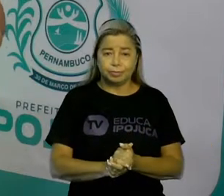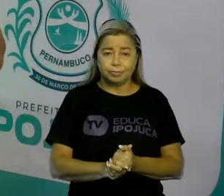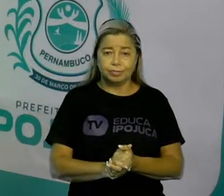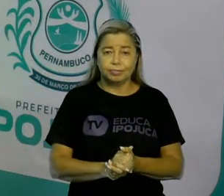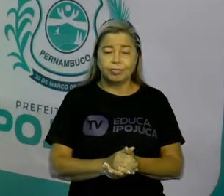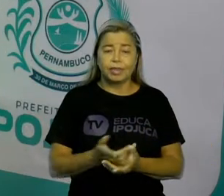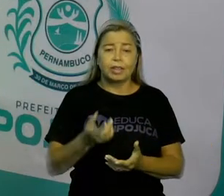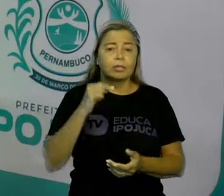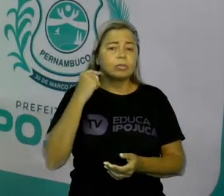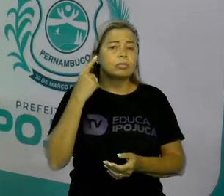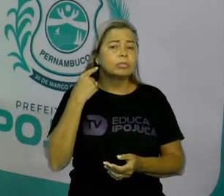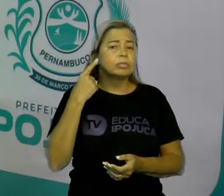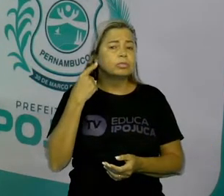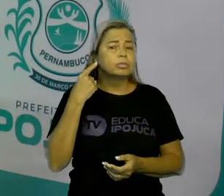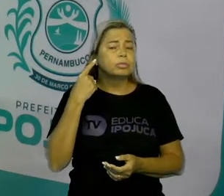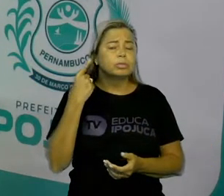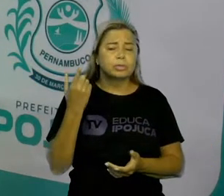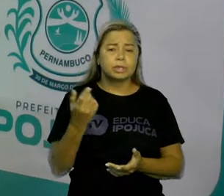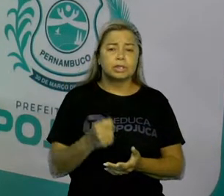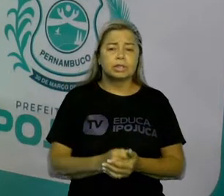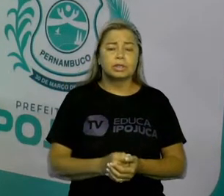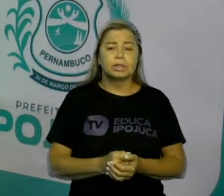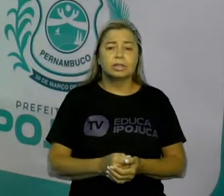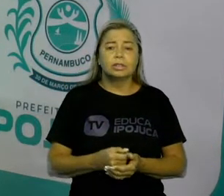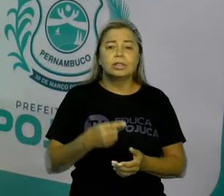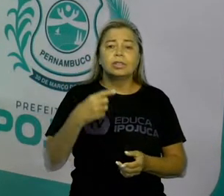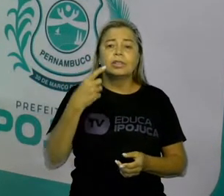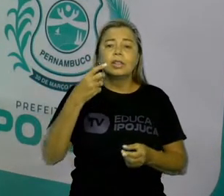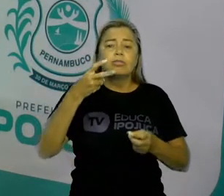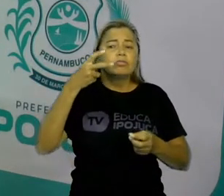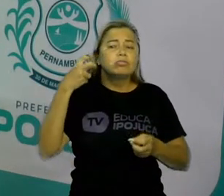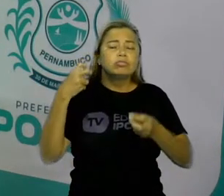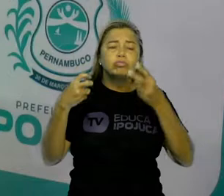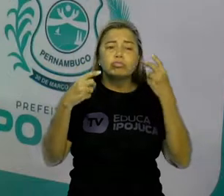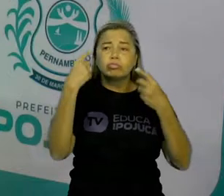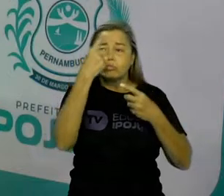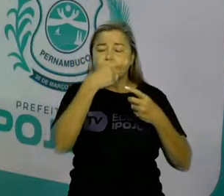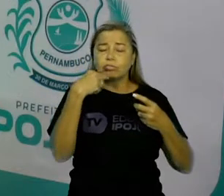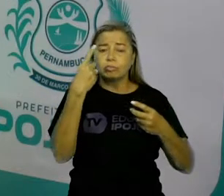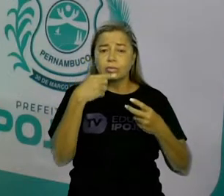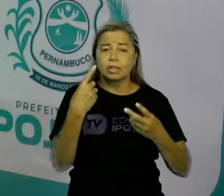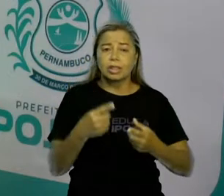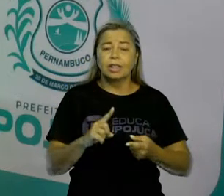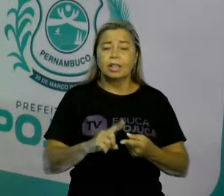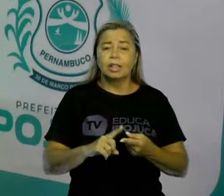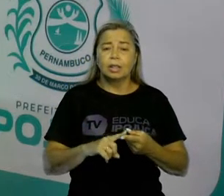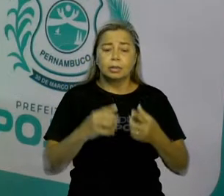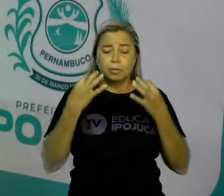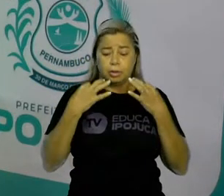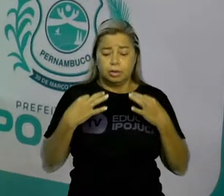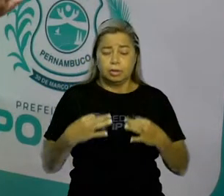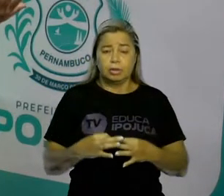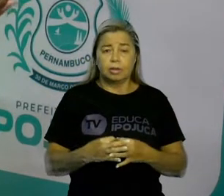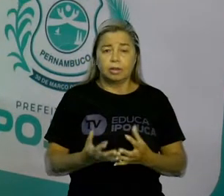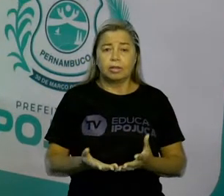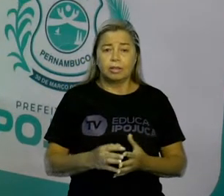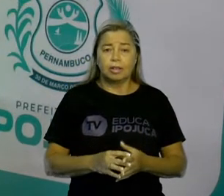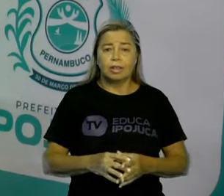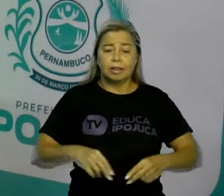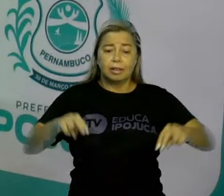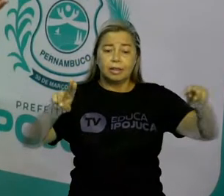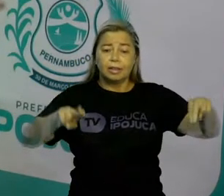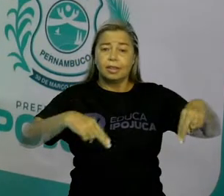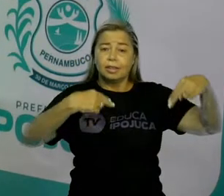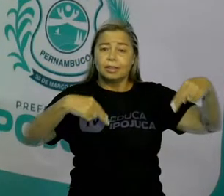Alguns brincos, o se maquiar, alguns adereços que são colocados, redes